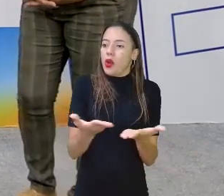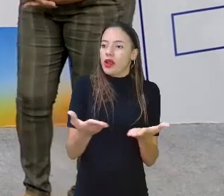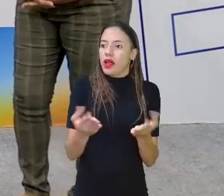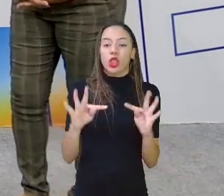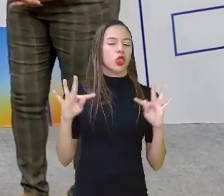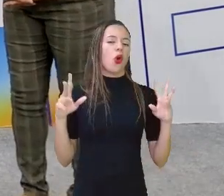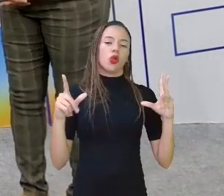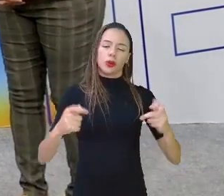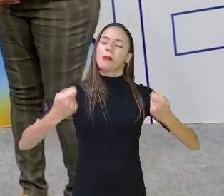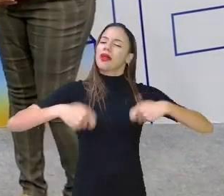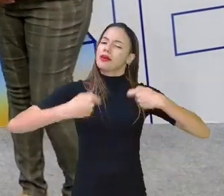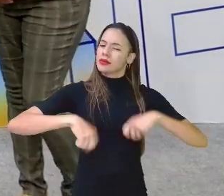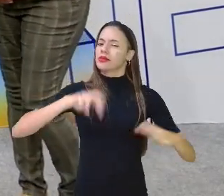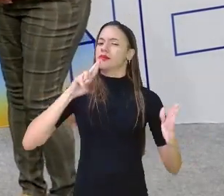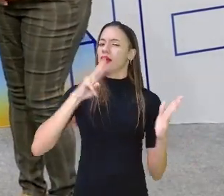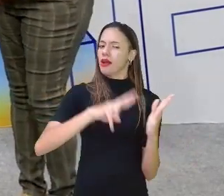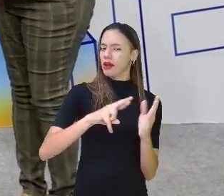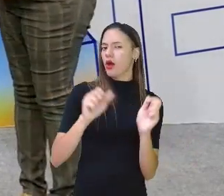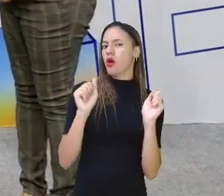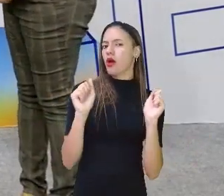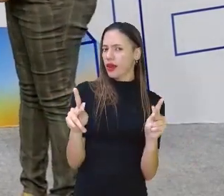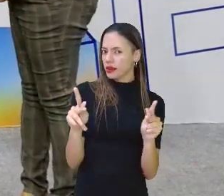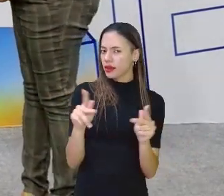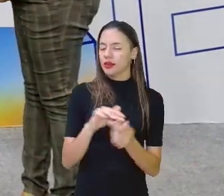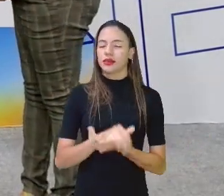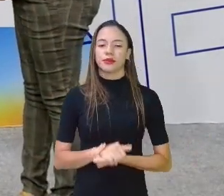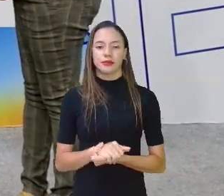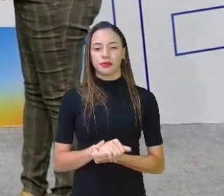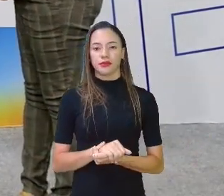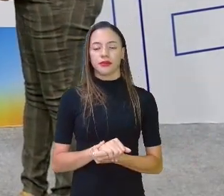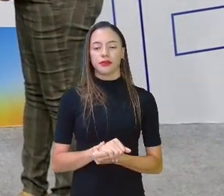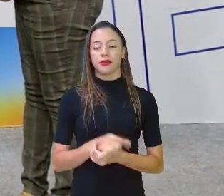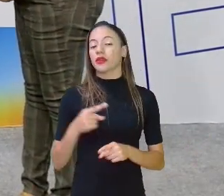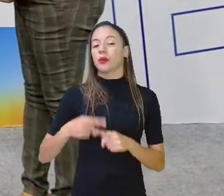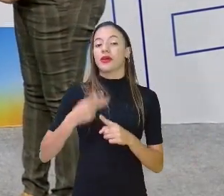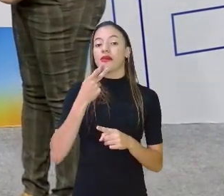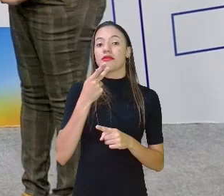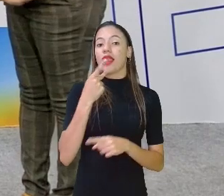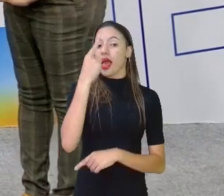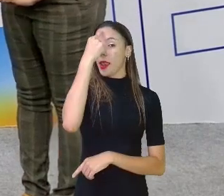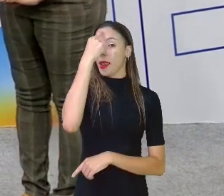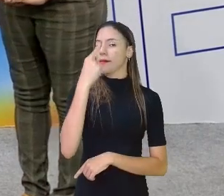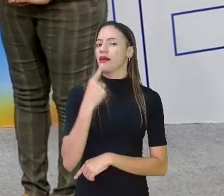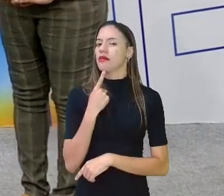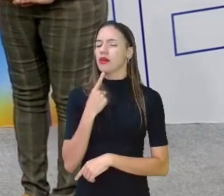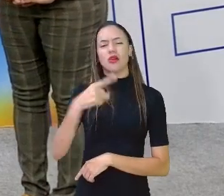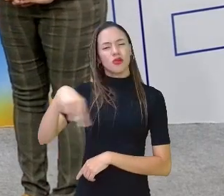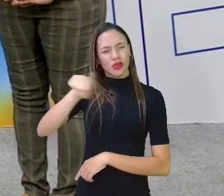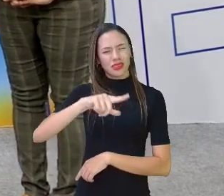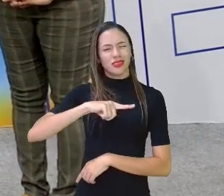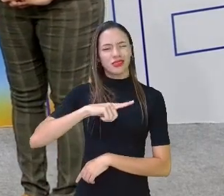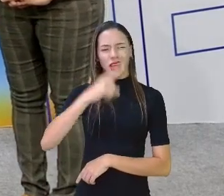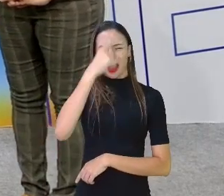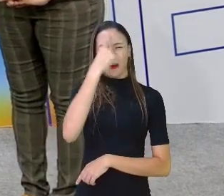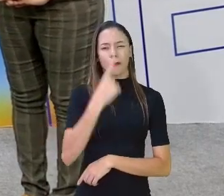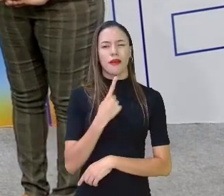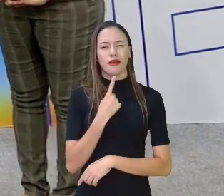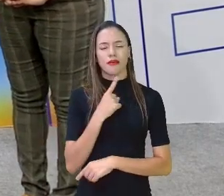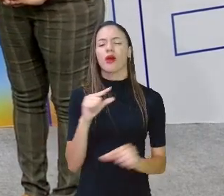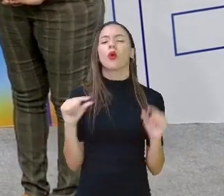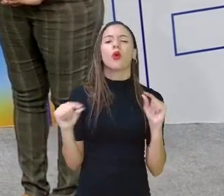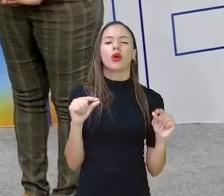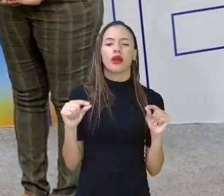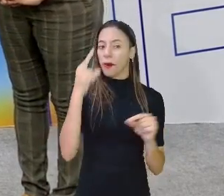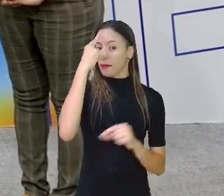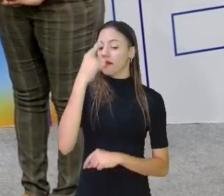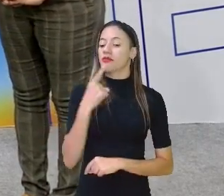Todo mundo vai ter que fazer, né? Porque a gente vai falar lá de perfil. Vocês têm um perfil? Perfil é normalmente aquele que a